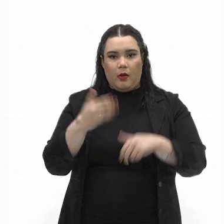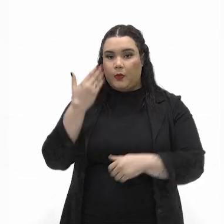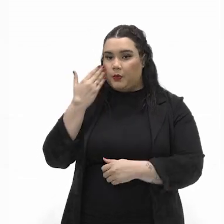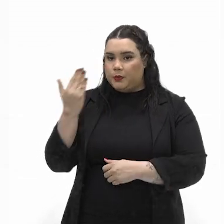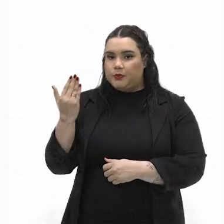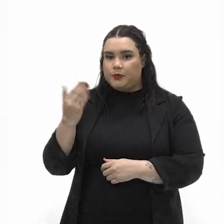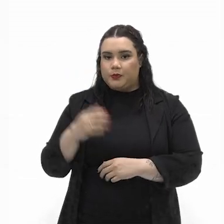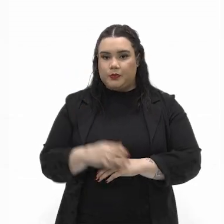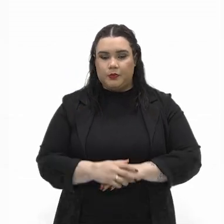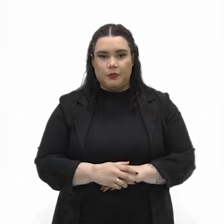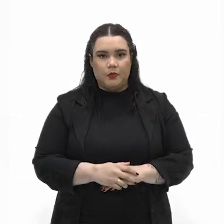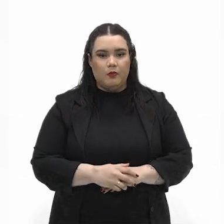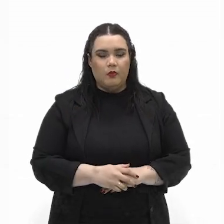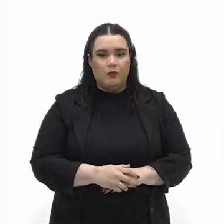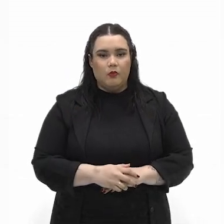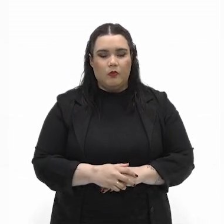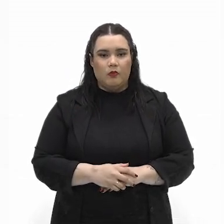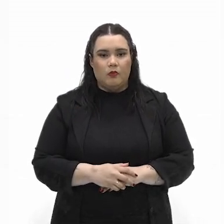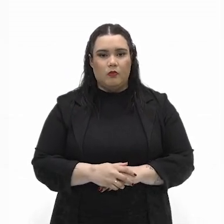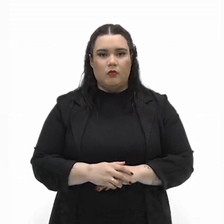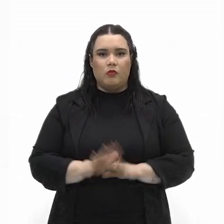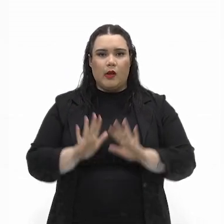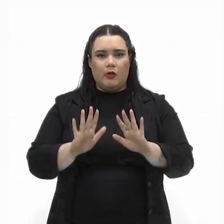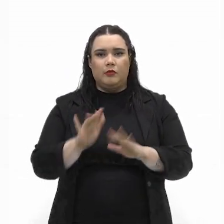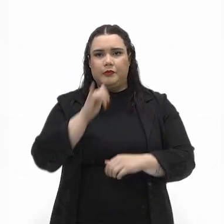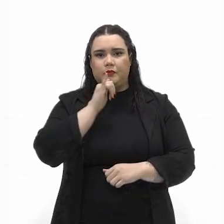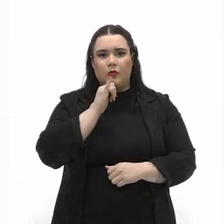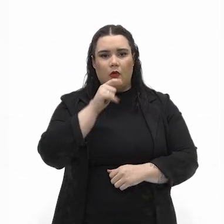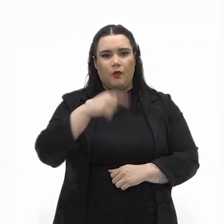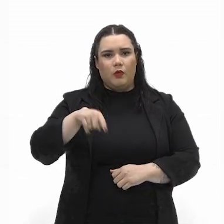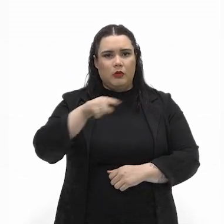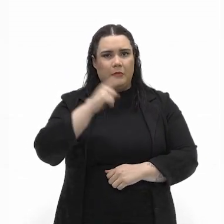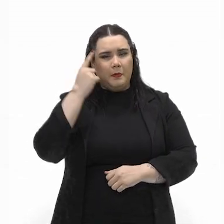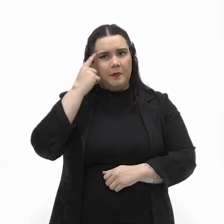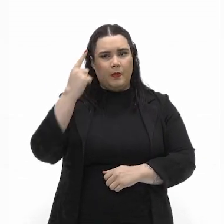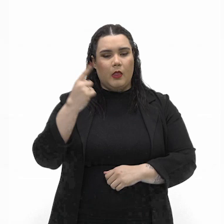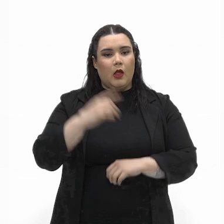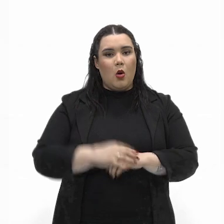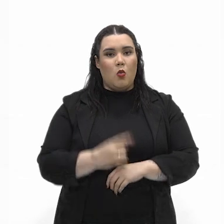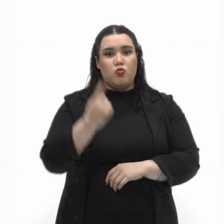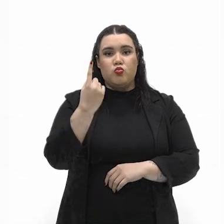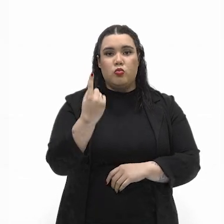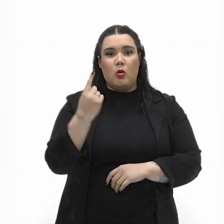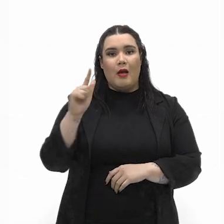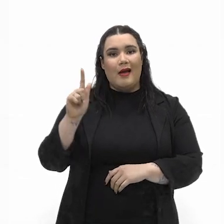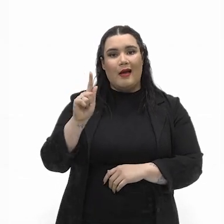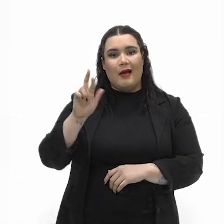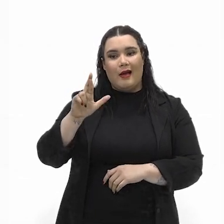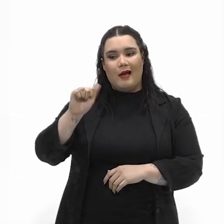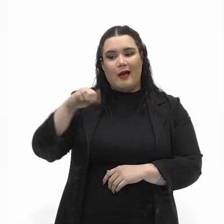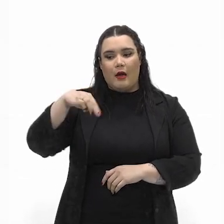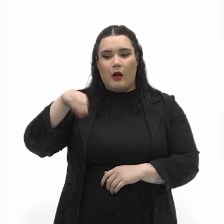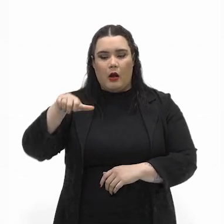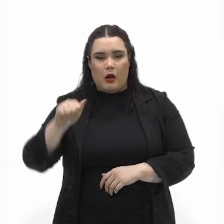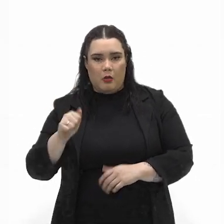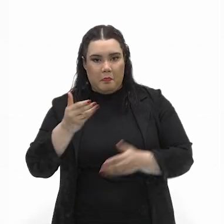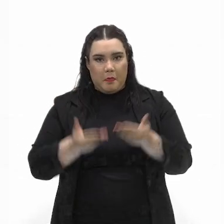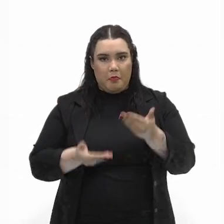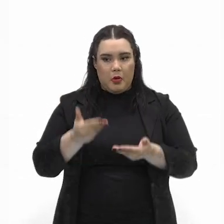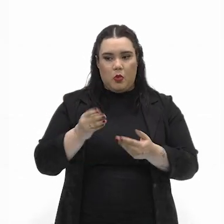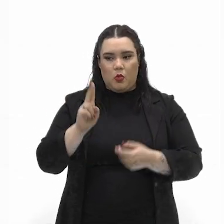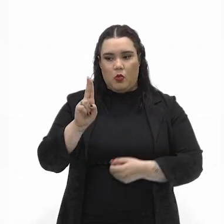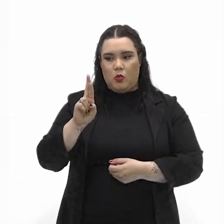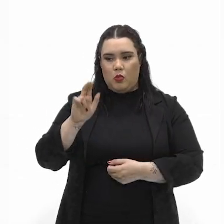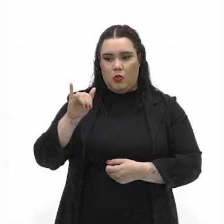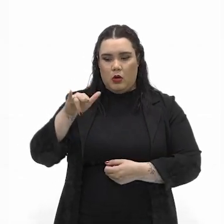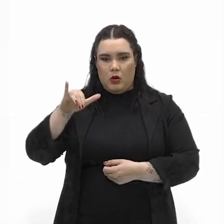ideia, 1 grama de urânio aí, 1 grama de urânio, ele equivale à